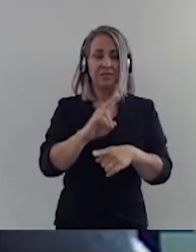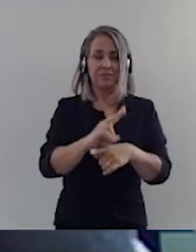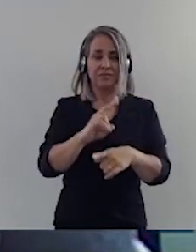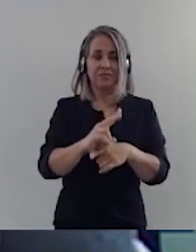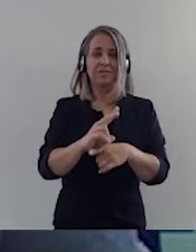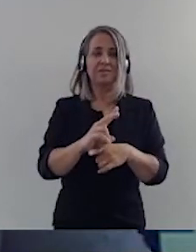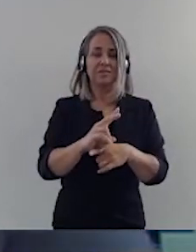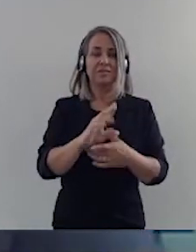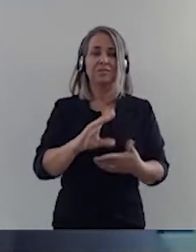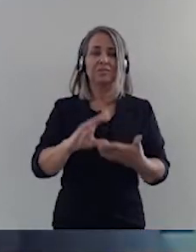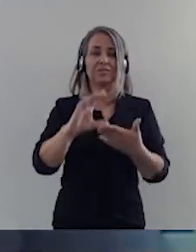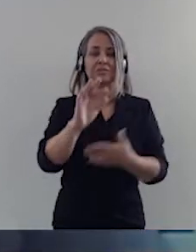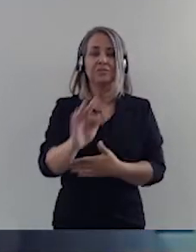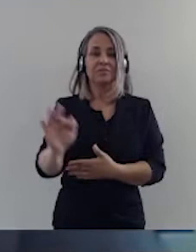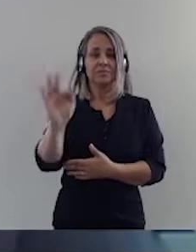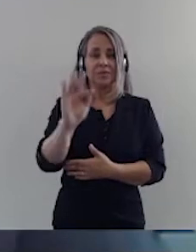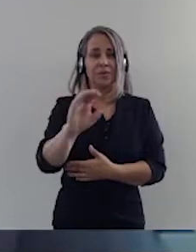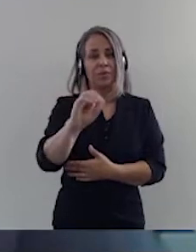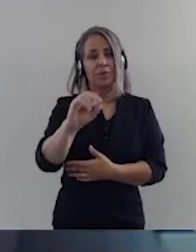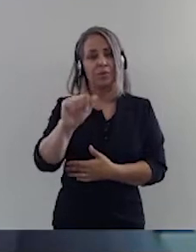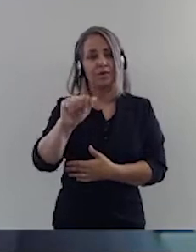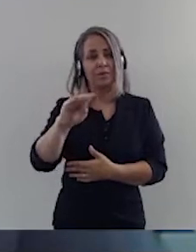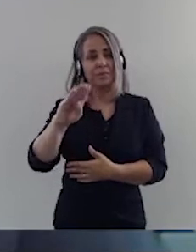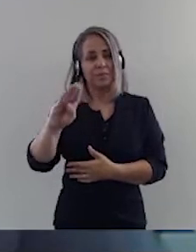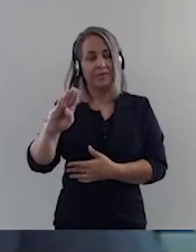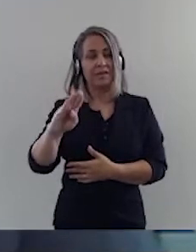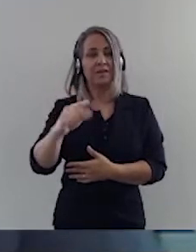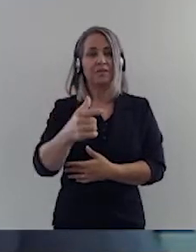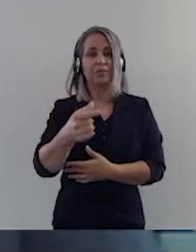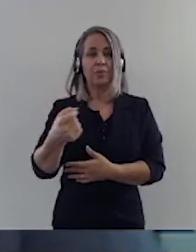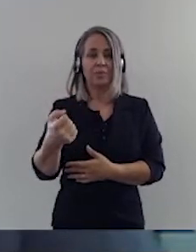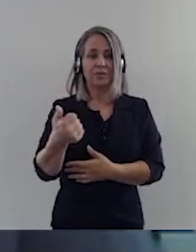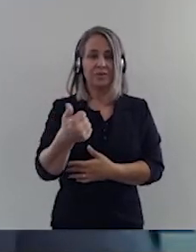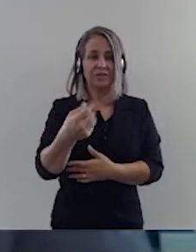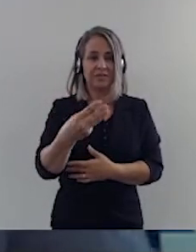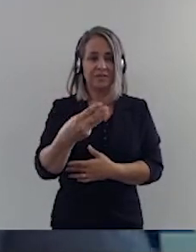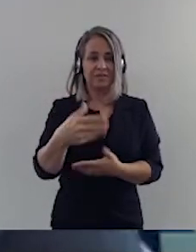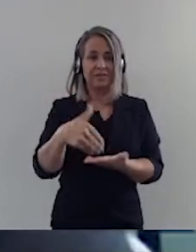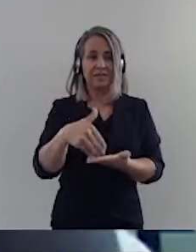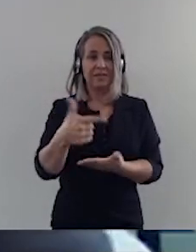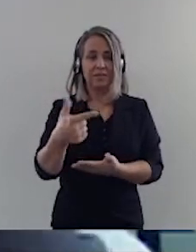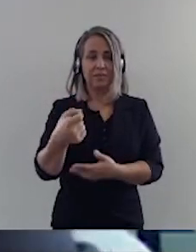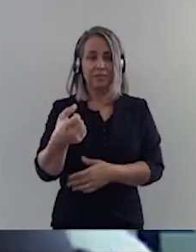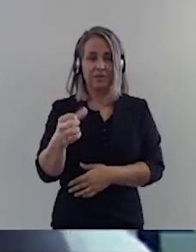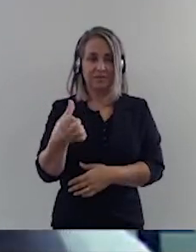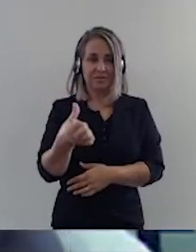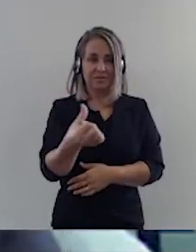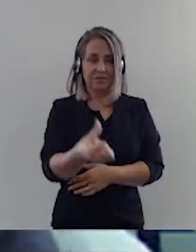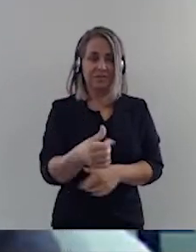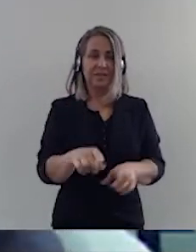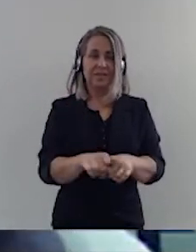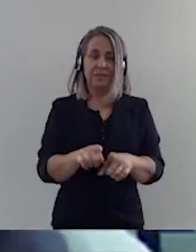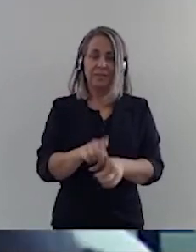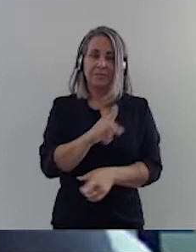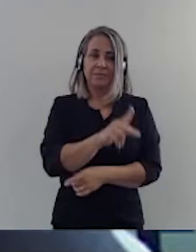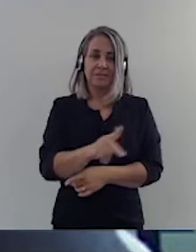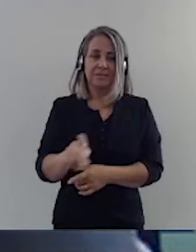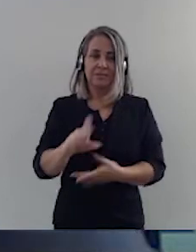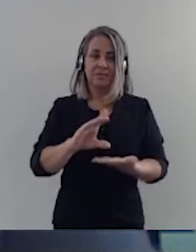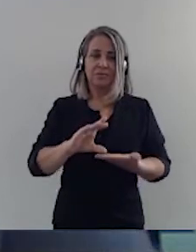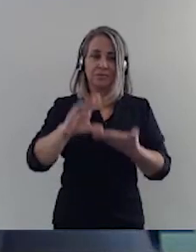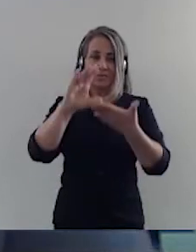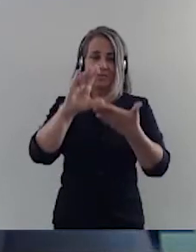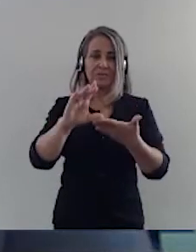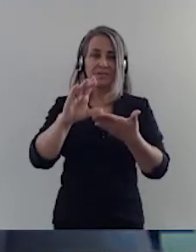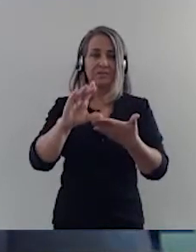Federal da OAB durante o período de 2013 a 2016, foi presidente do Conselho Seccional da OAB